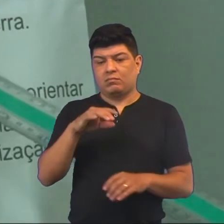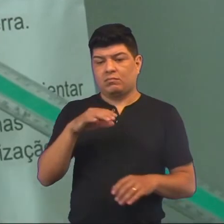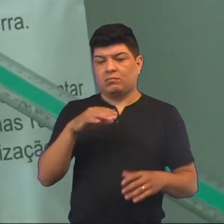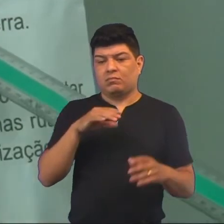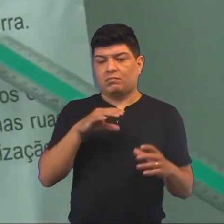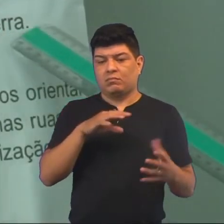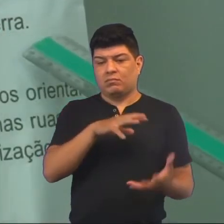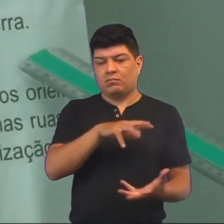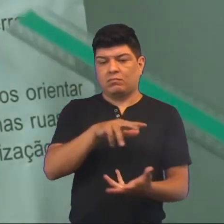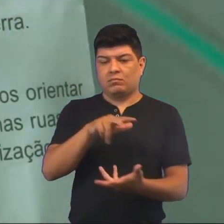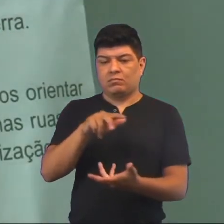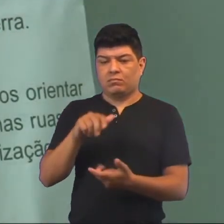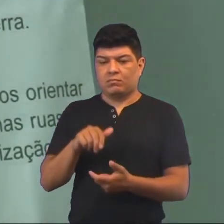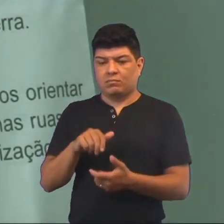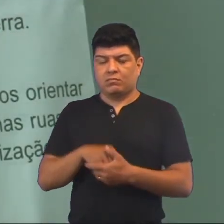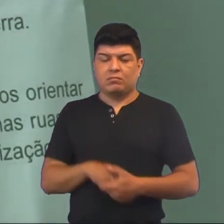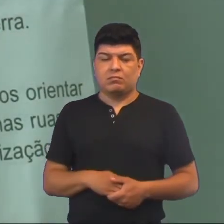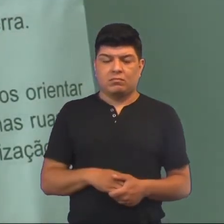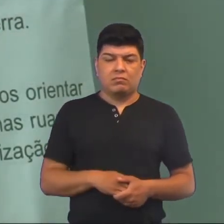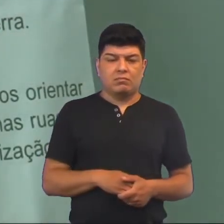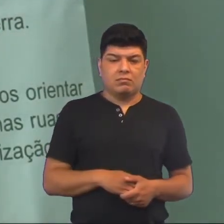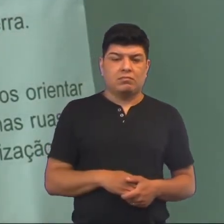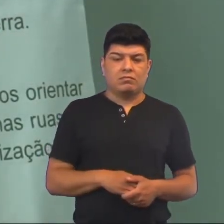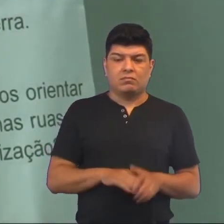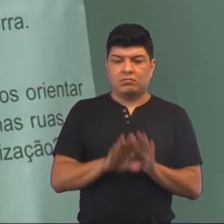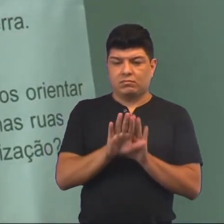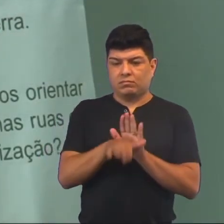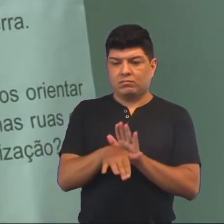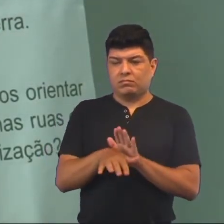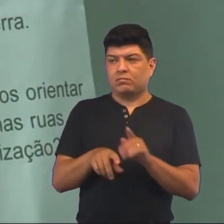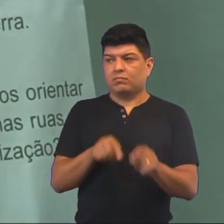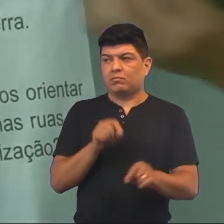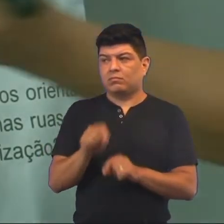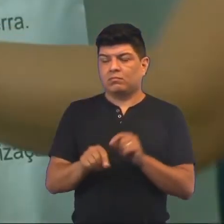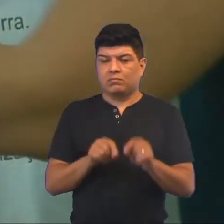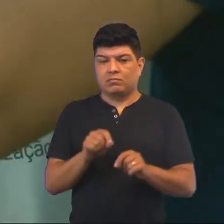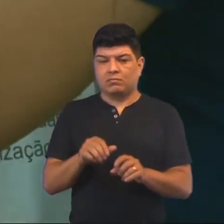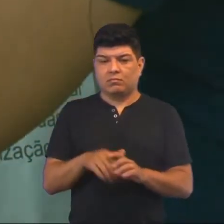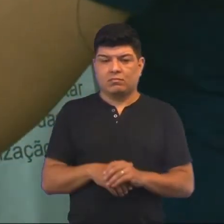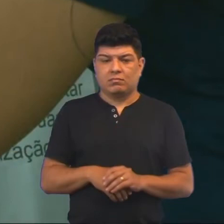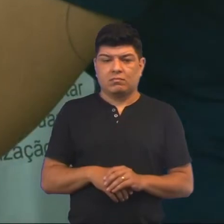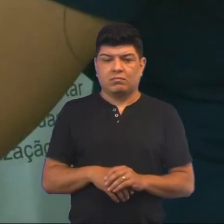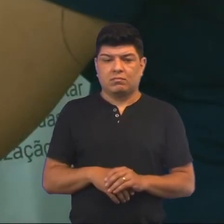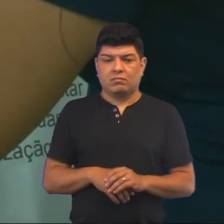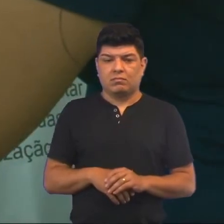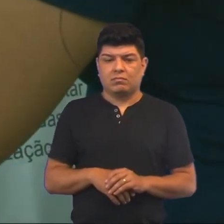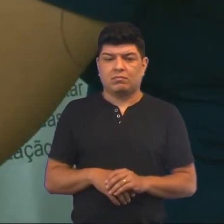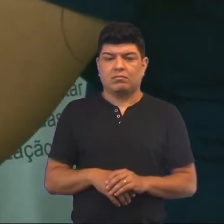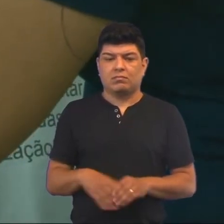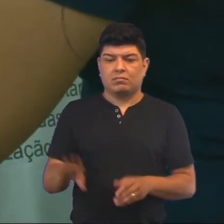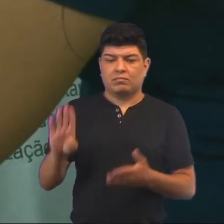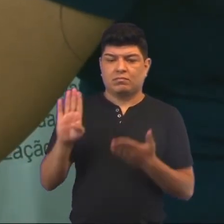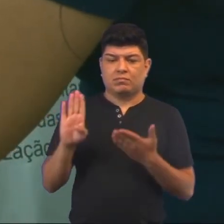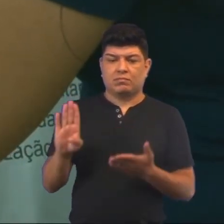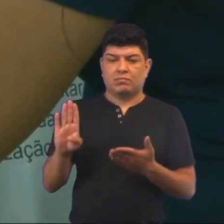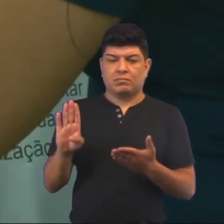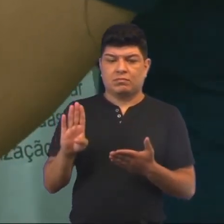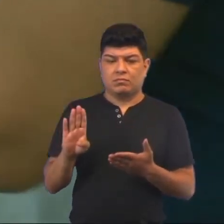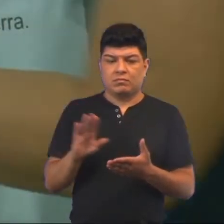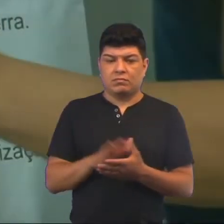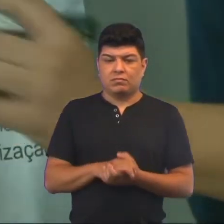cada ponto da superfície da Terra. Então, essa projeção ela é determinada pelo quê? Pela,